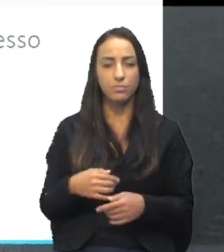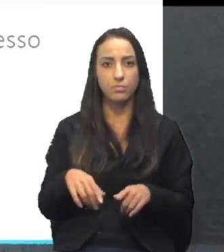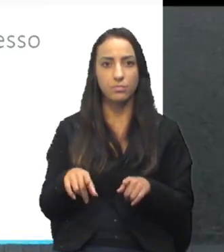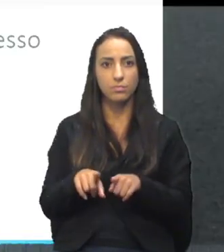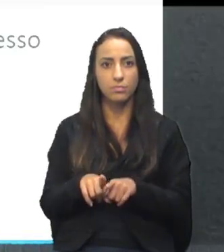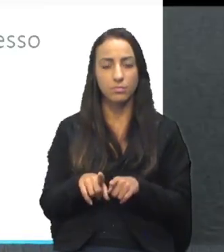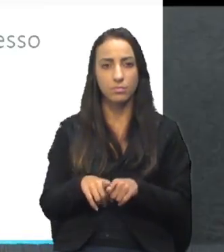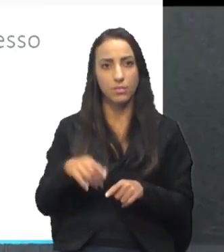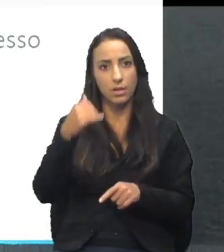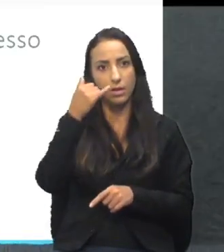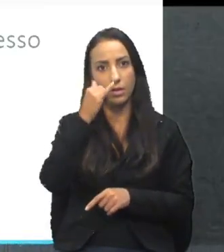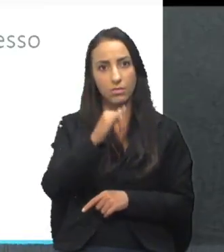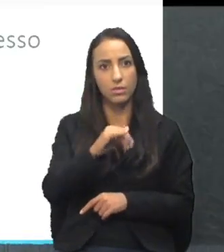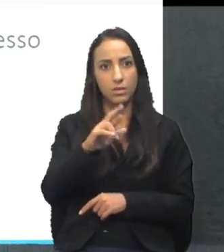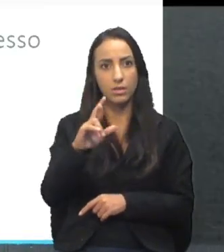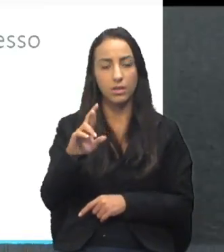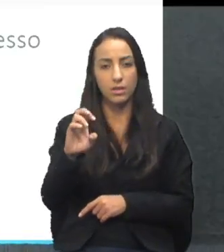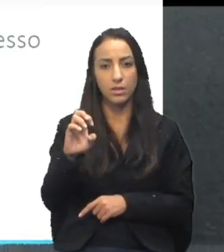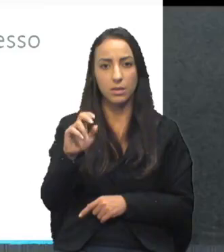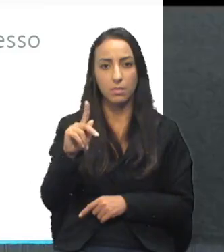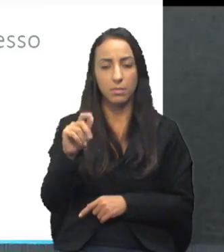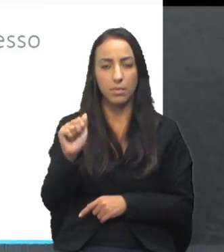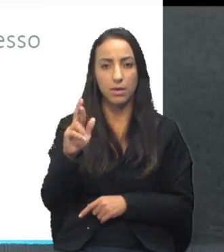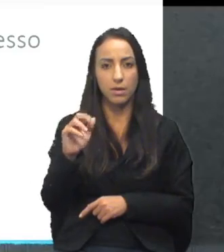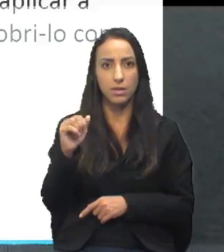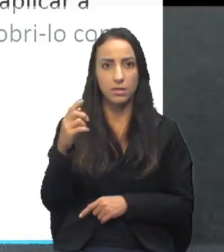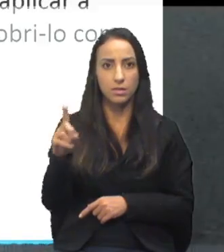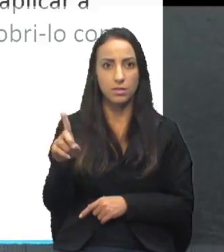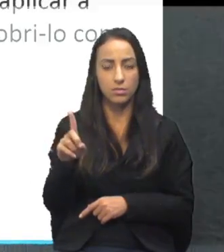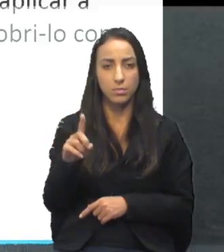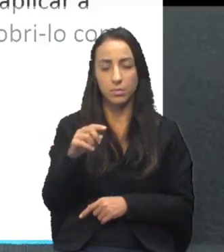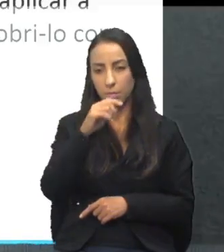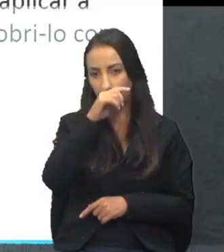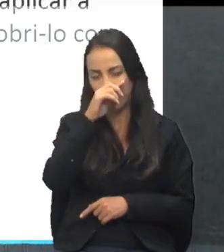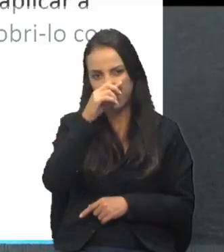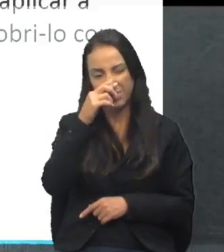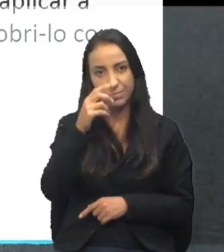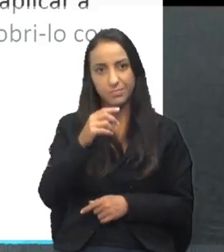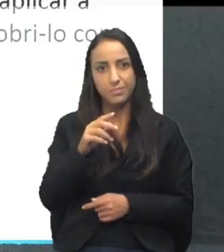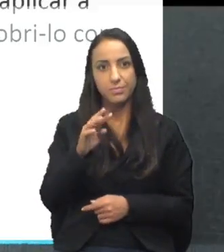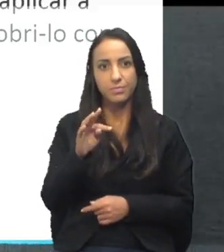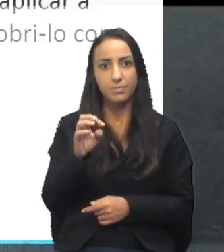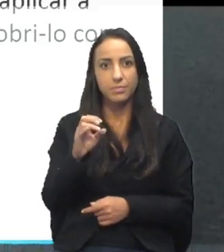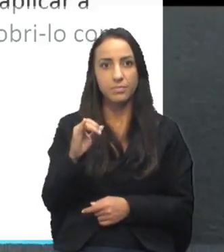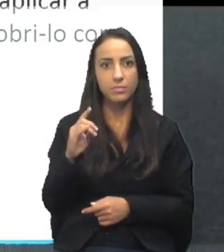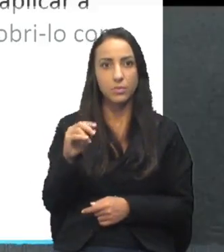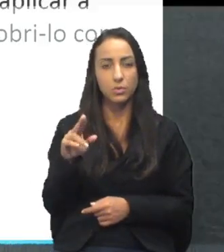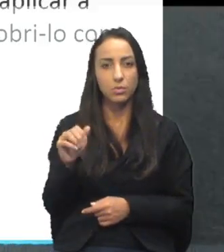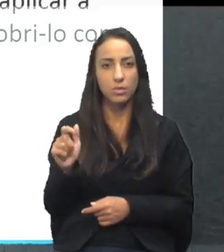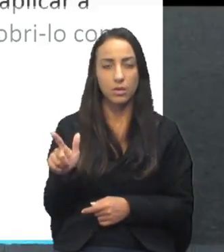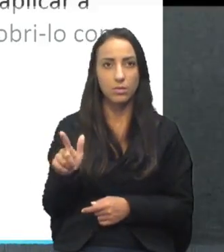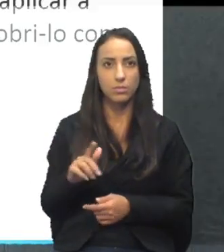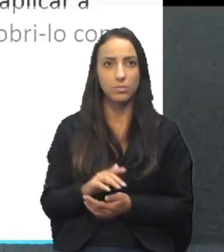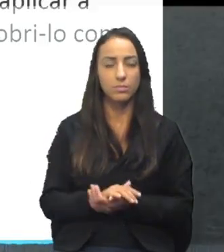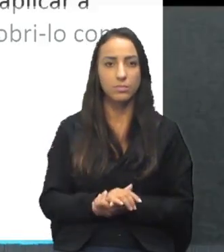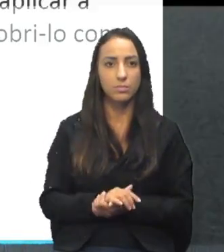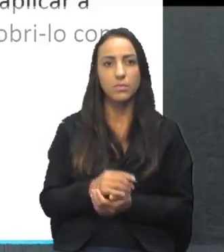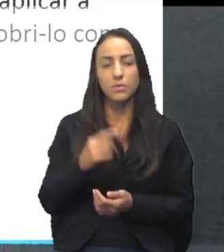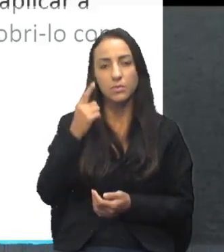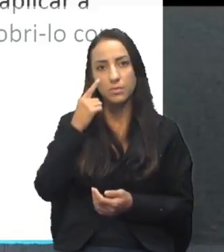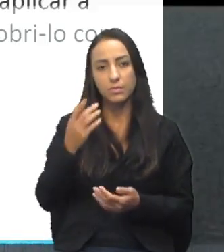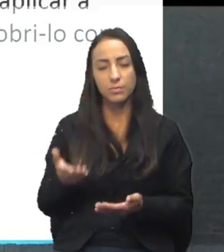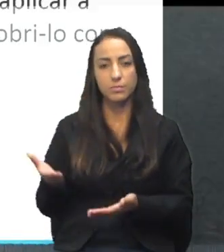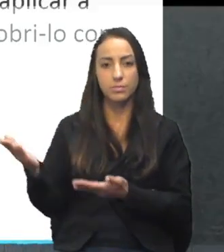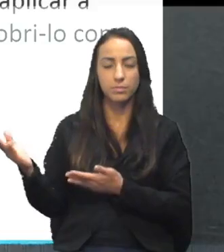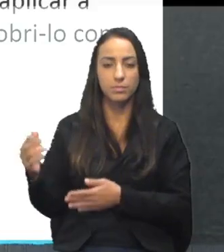do próprio sistema circulatório daquela região. Portanto, nós utilizamos ataduras,